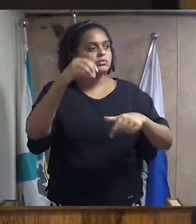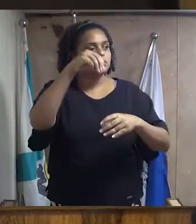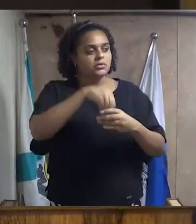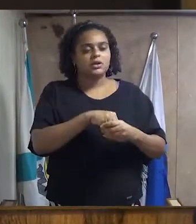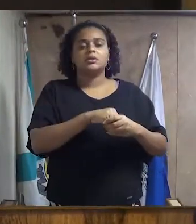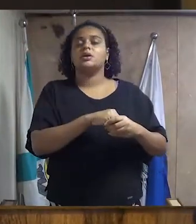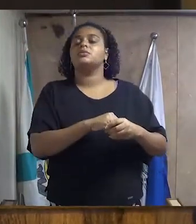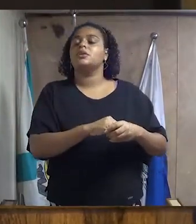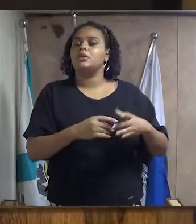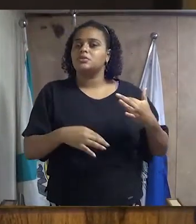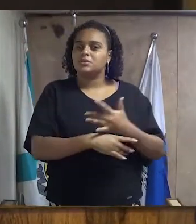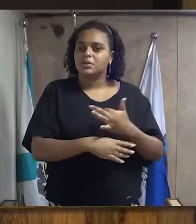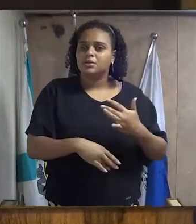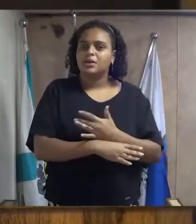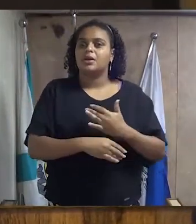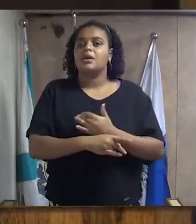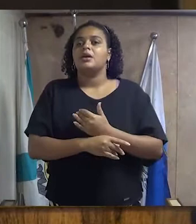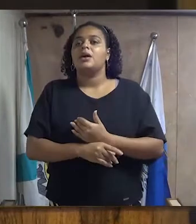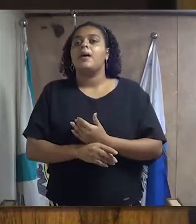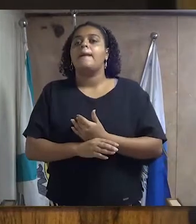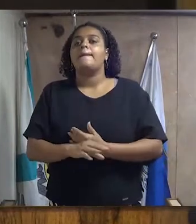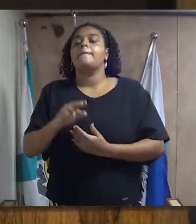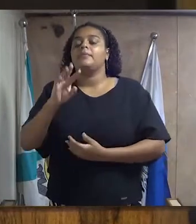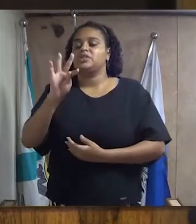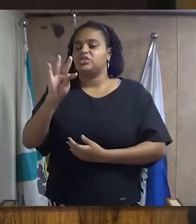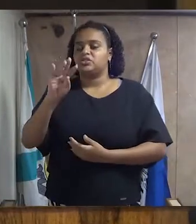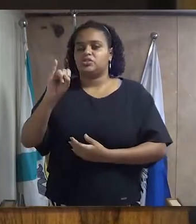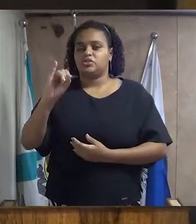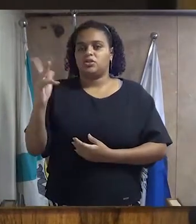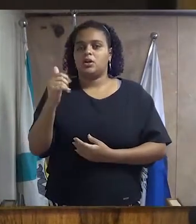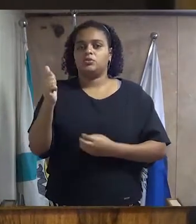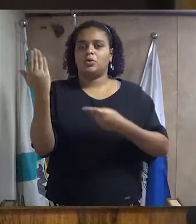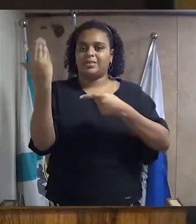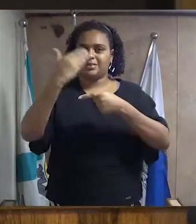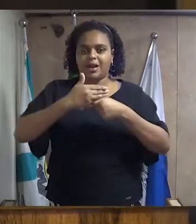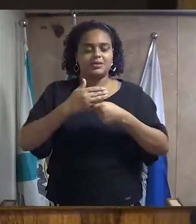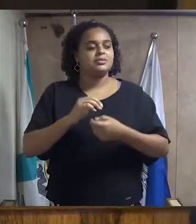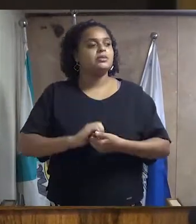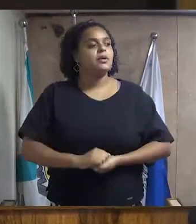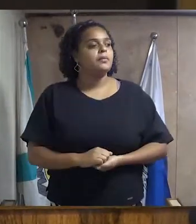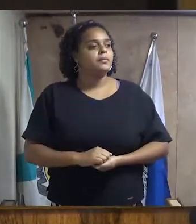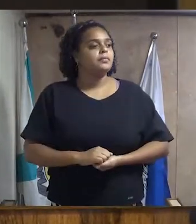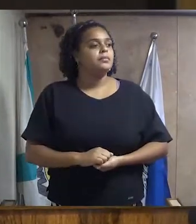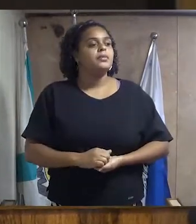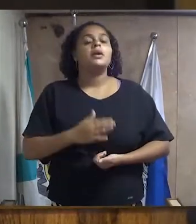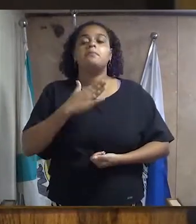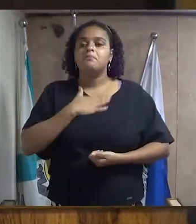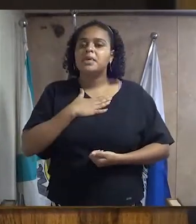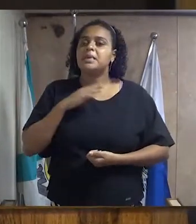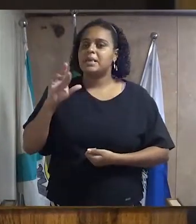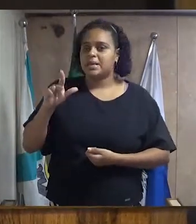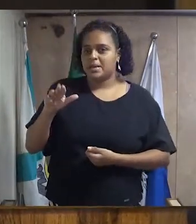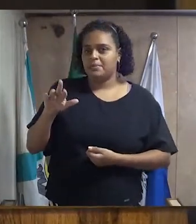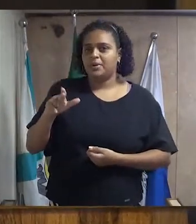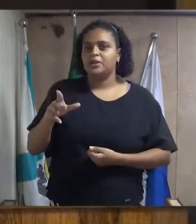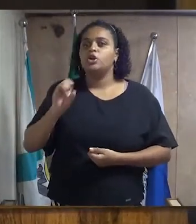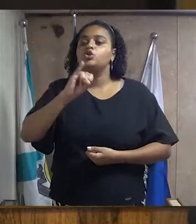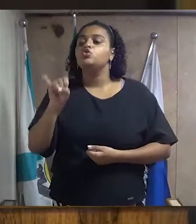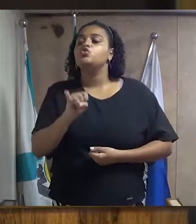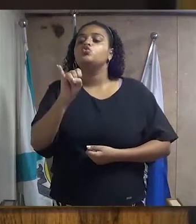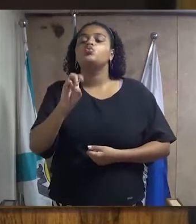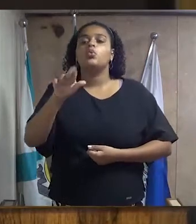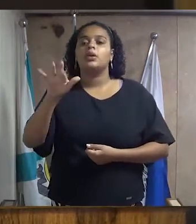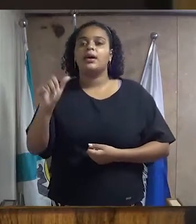pai, o vereador Tião do Táxi, lutou muito por essa cidade. Minha irmã, sempre vereadora, Juliana do